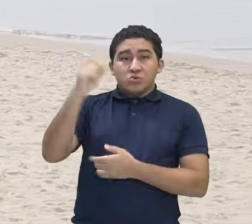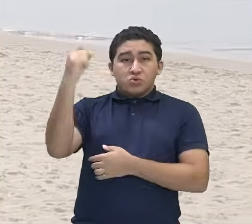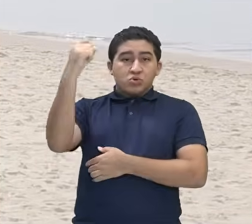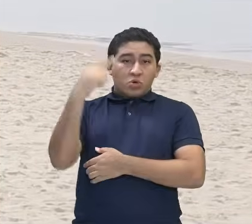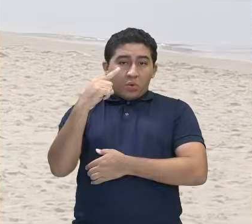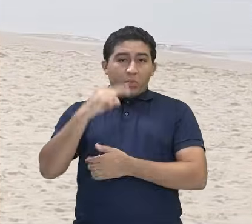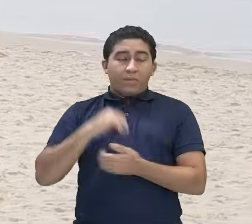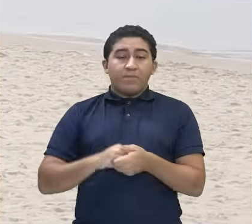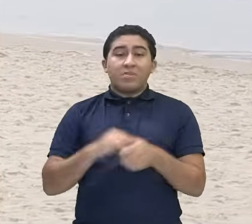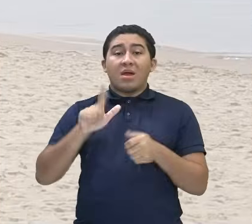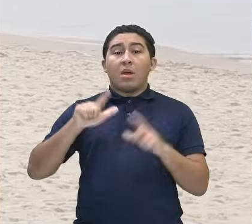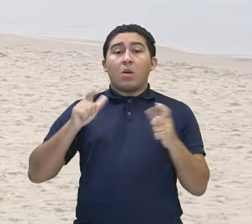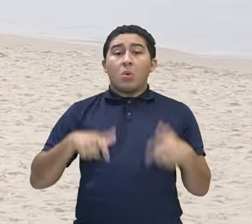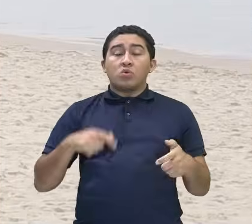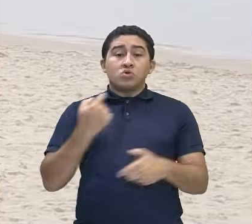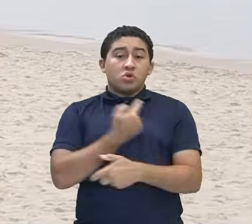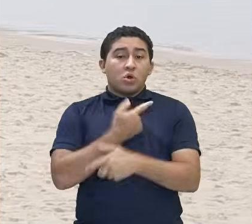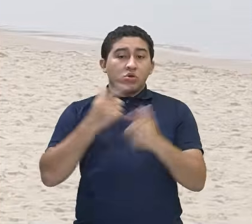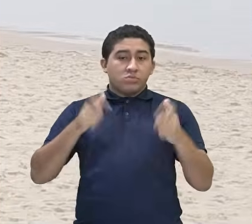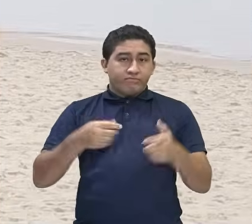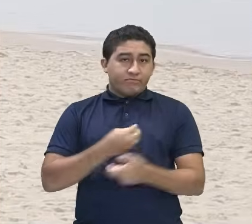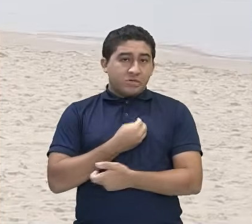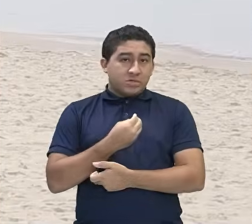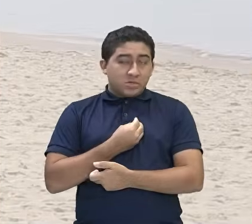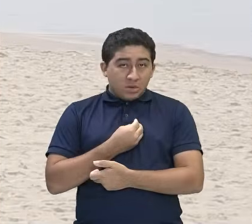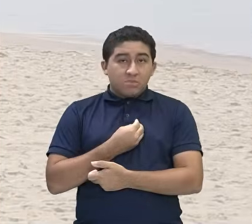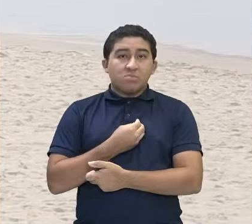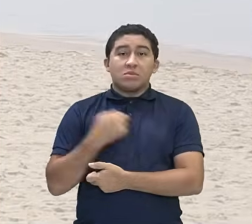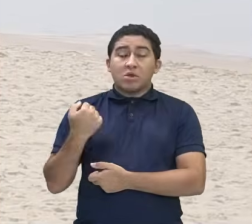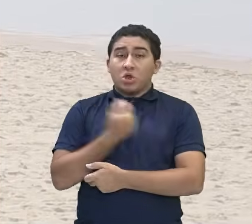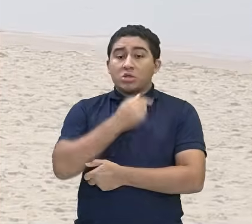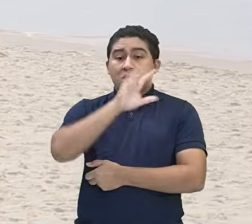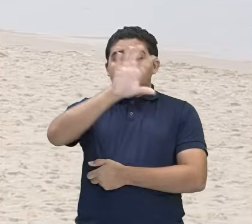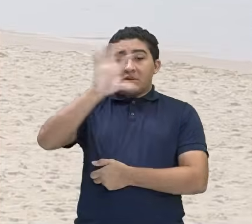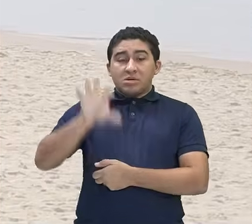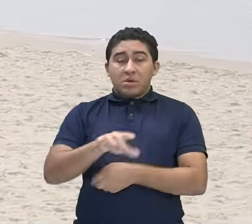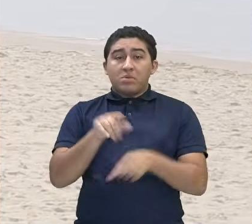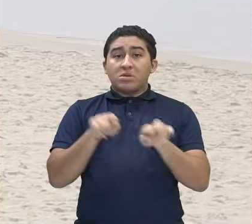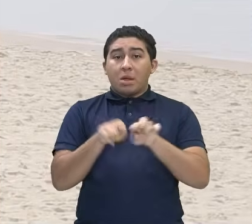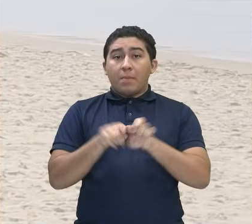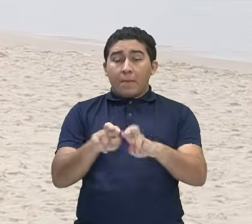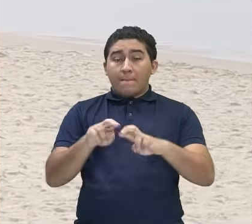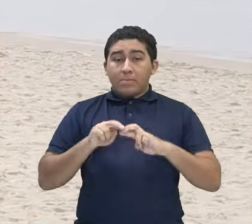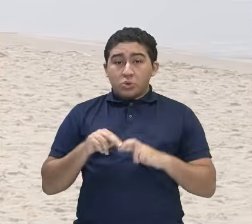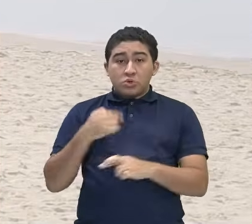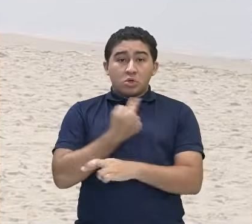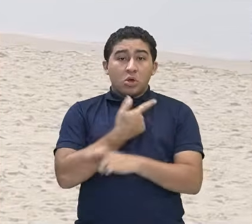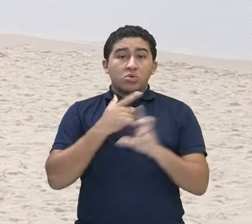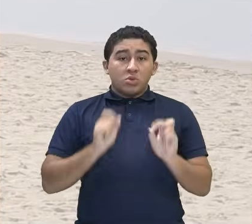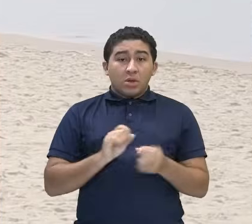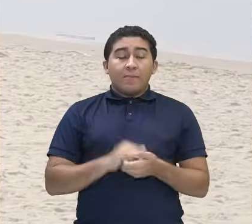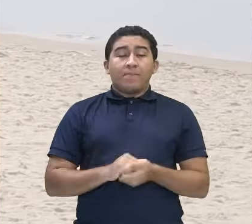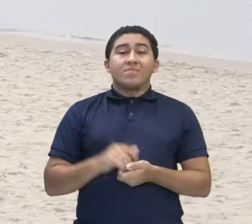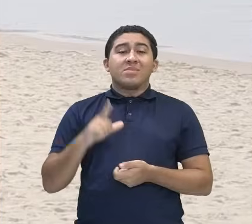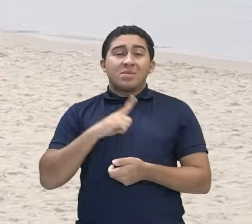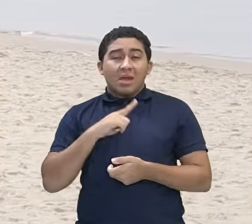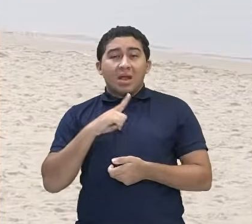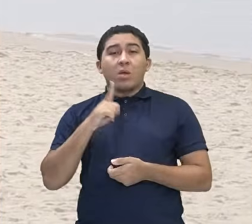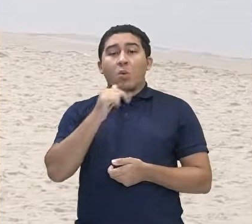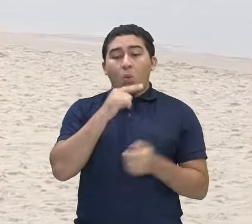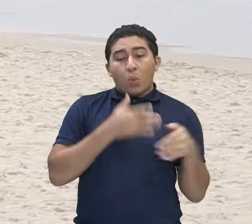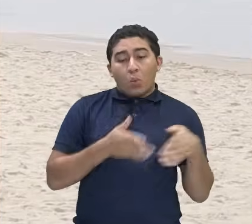é onde nós estamos localizados na nossa região. Então, por isso que a gente, além do rio, né, que